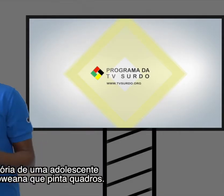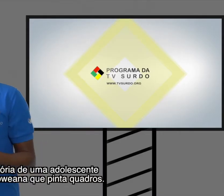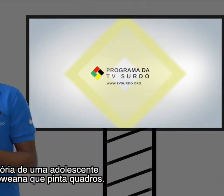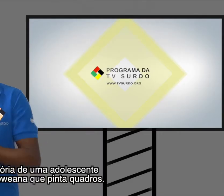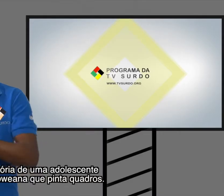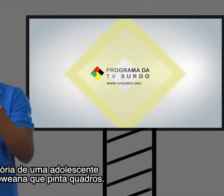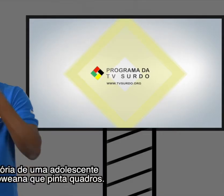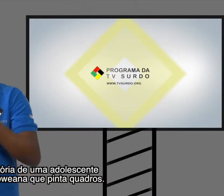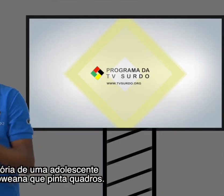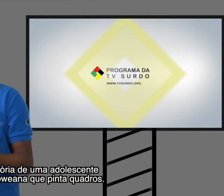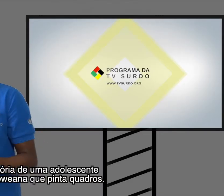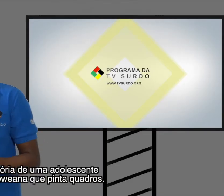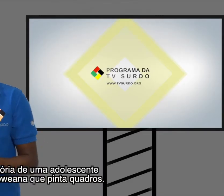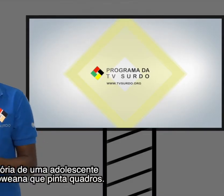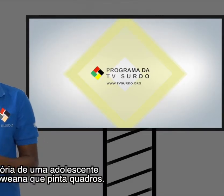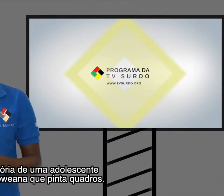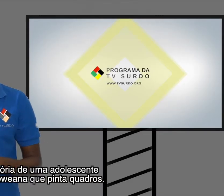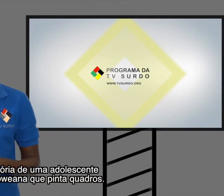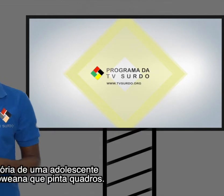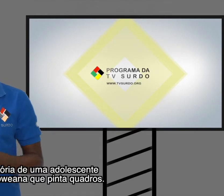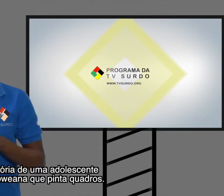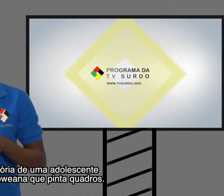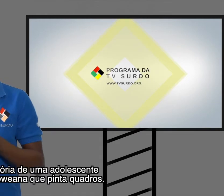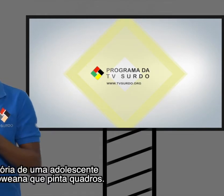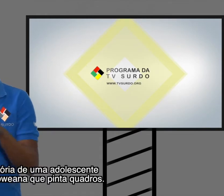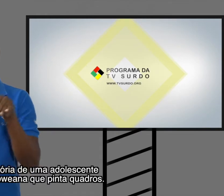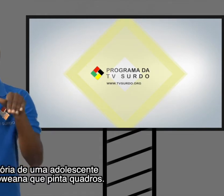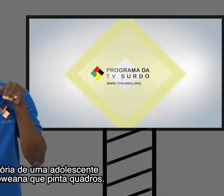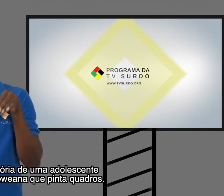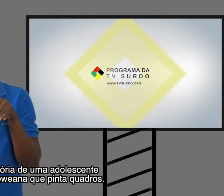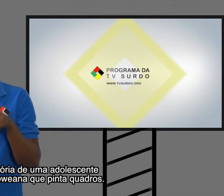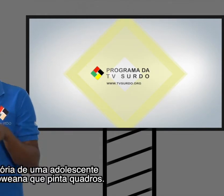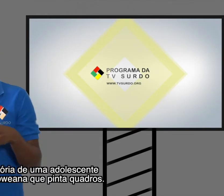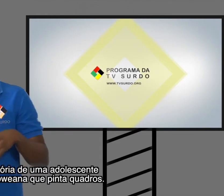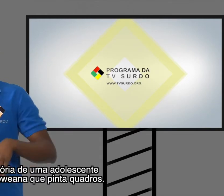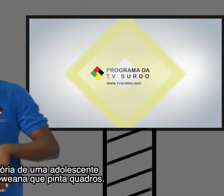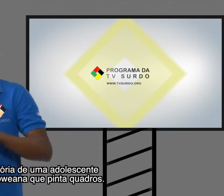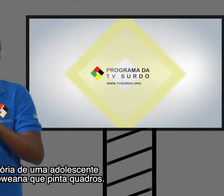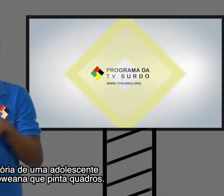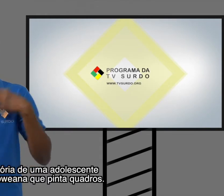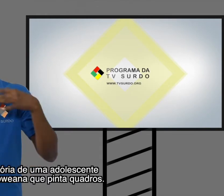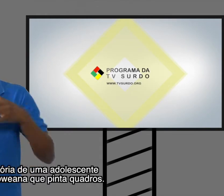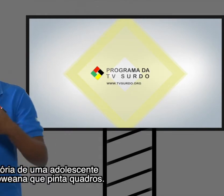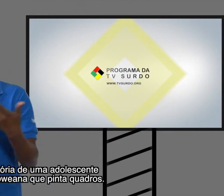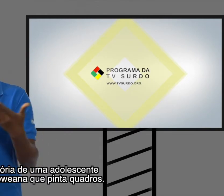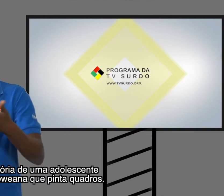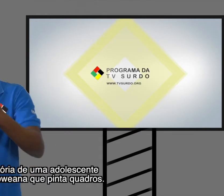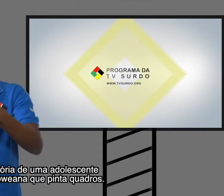A história de uma adolescente zimbabueana que pinta quadros.